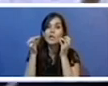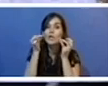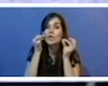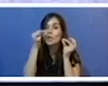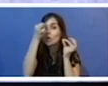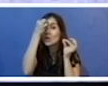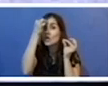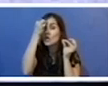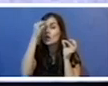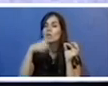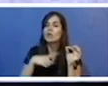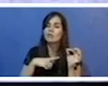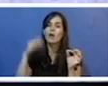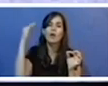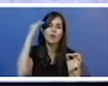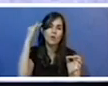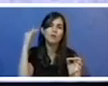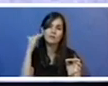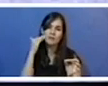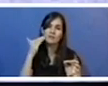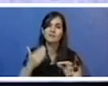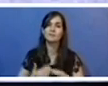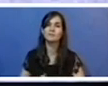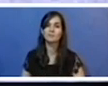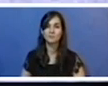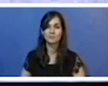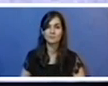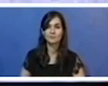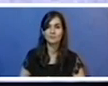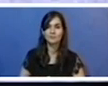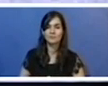que observa-se muito durante a puberdade, principalmente.